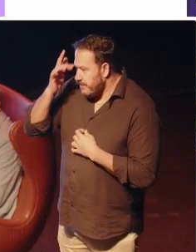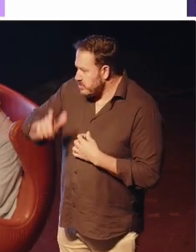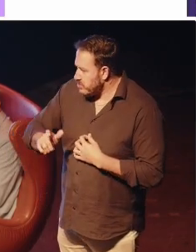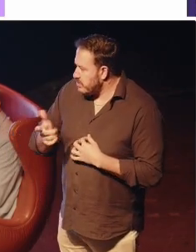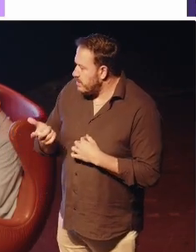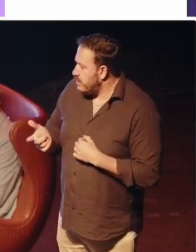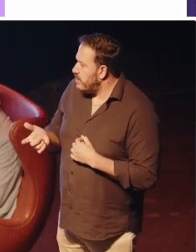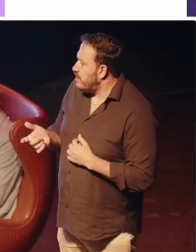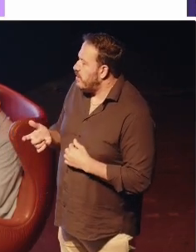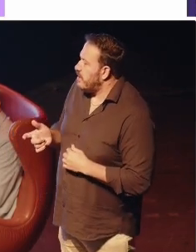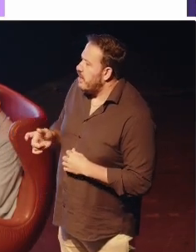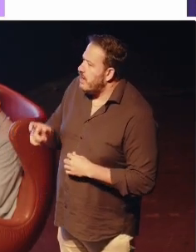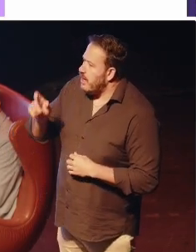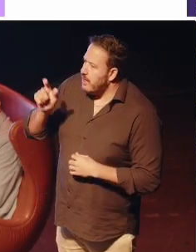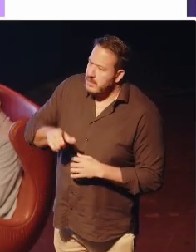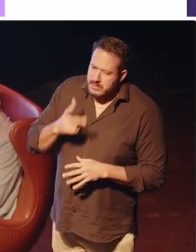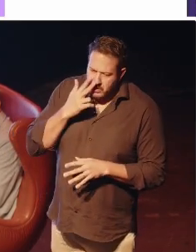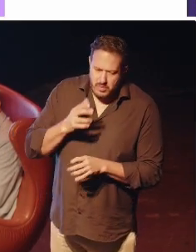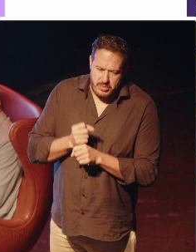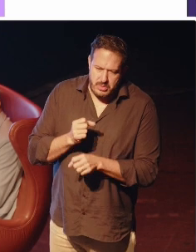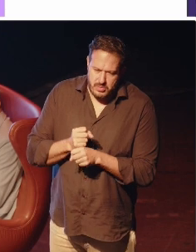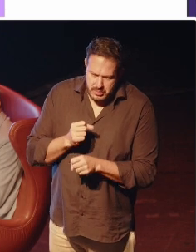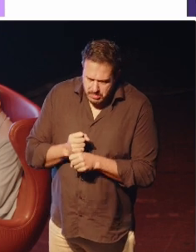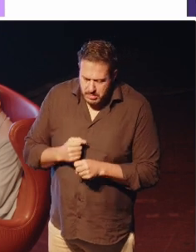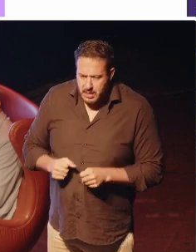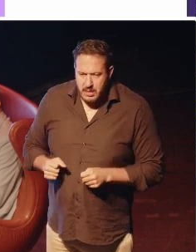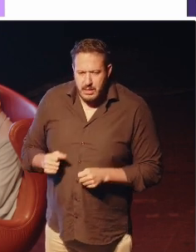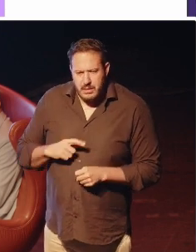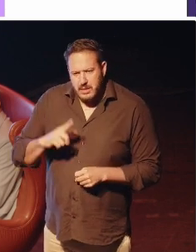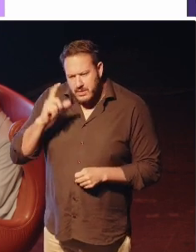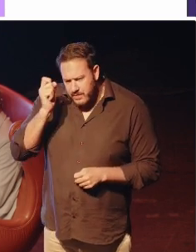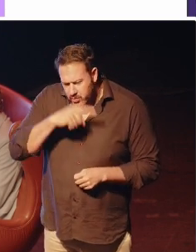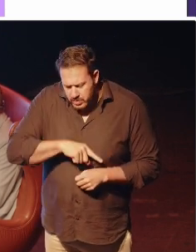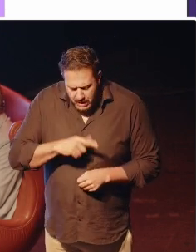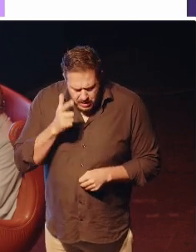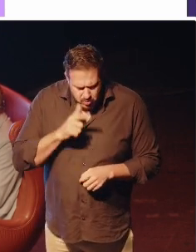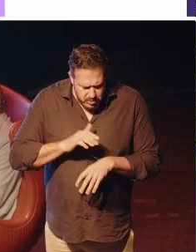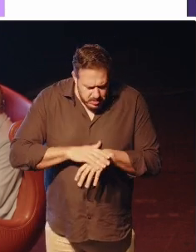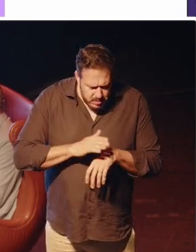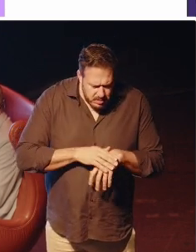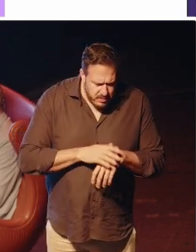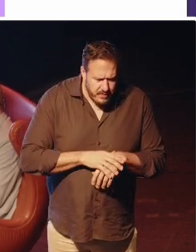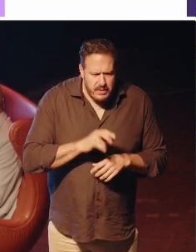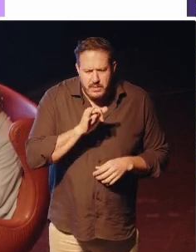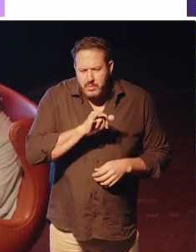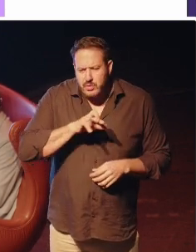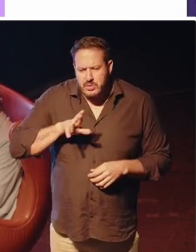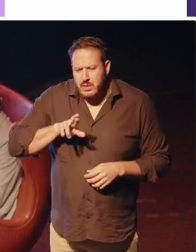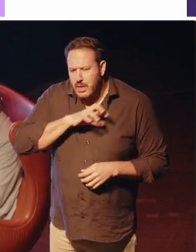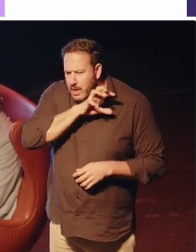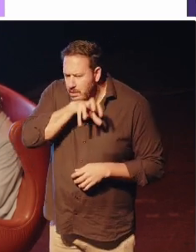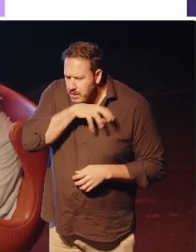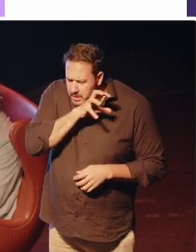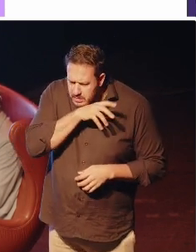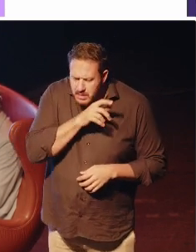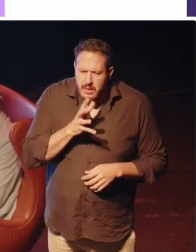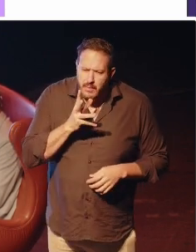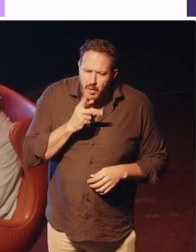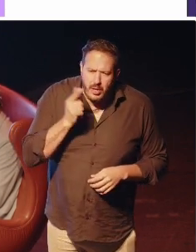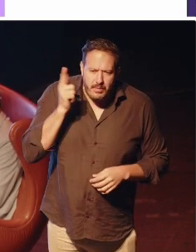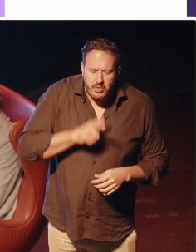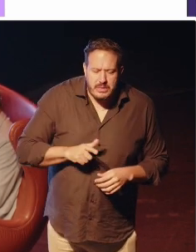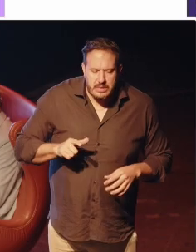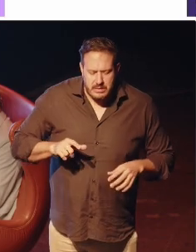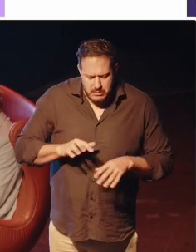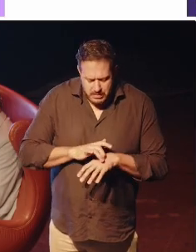contadora e passa a ter dificuldades em realizar o imposto de renda, ou leva mais tempo para fazer o imposto de renda. Então,